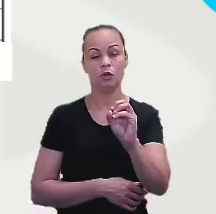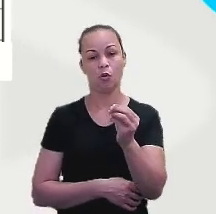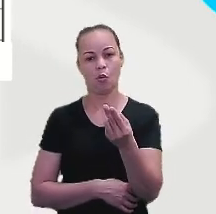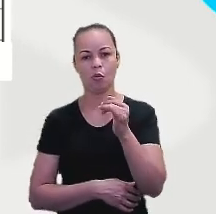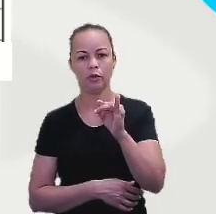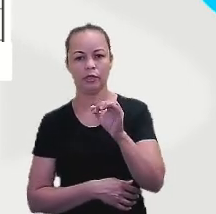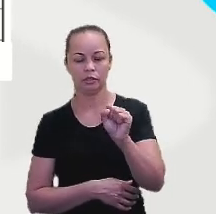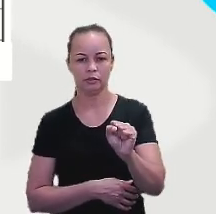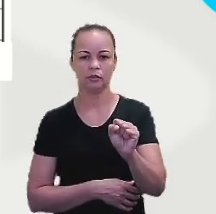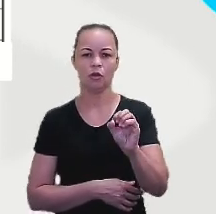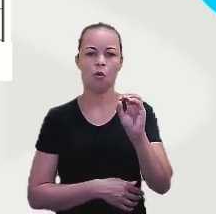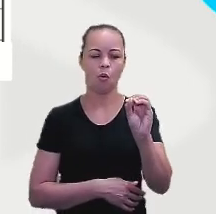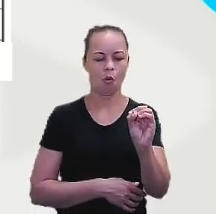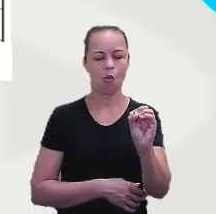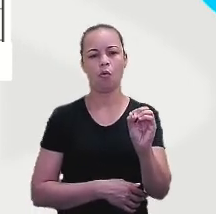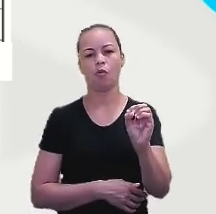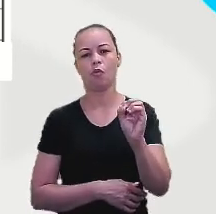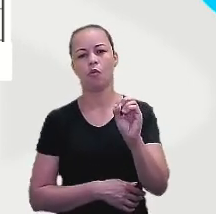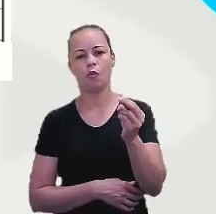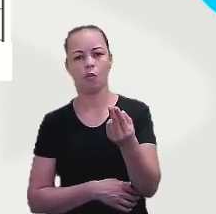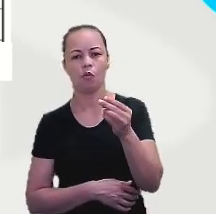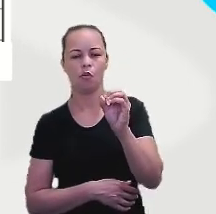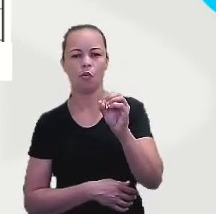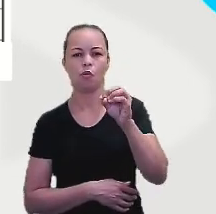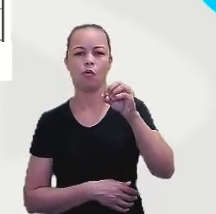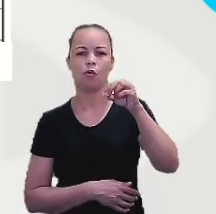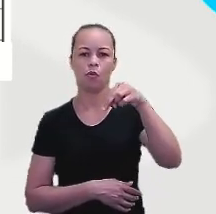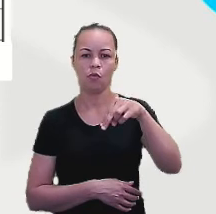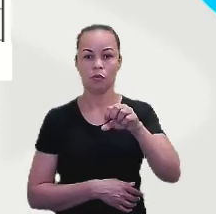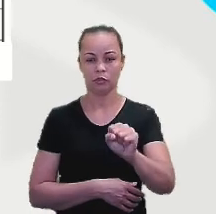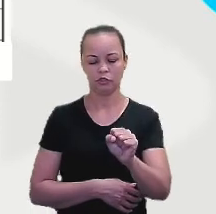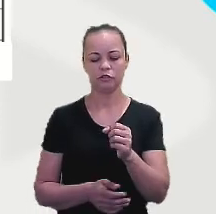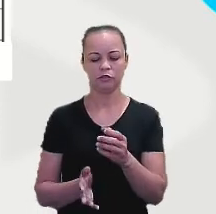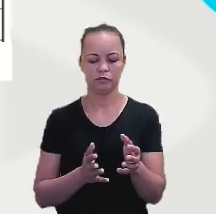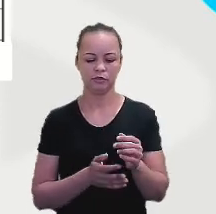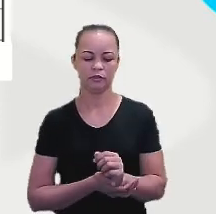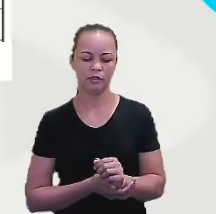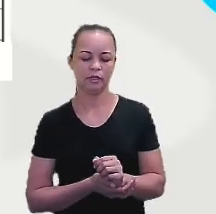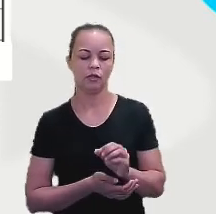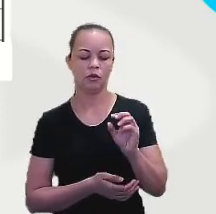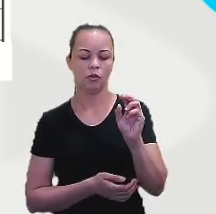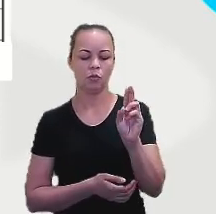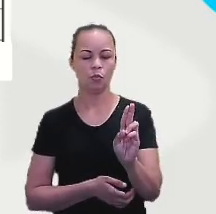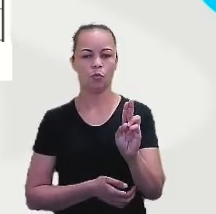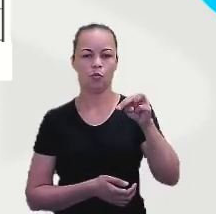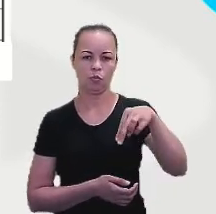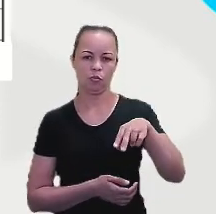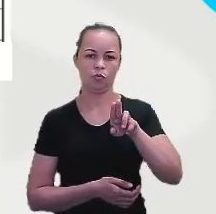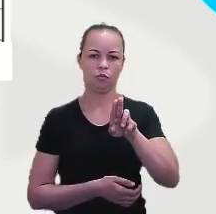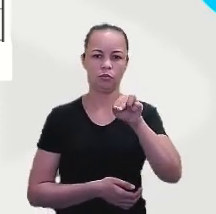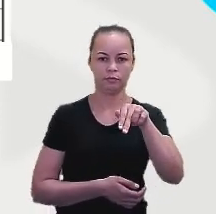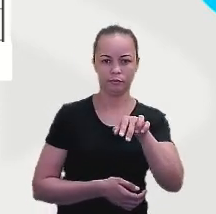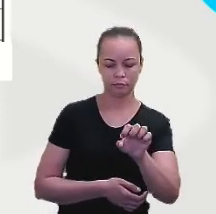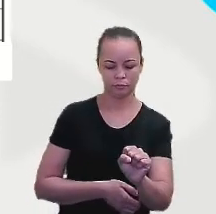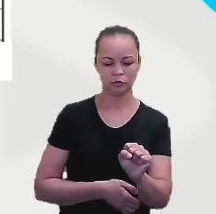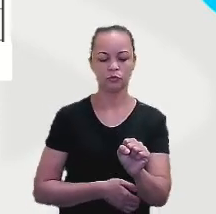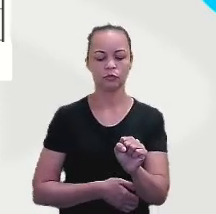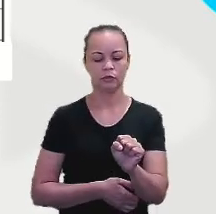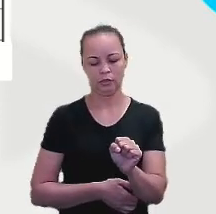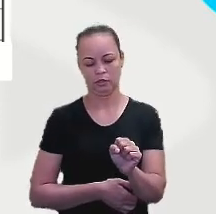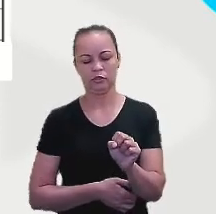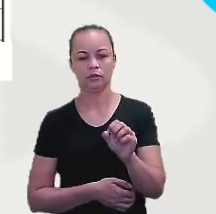ON ou ONs, UNs, ANs, ão e ons. Então, assim, tem essa tabela aí, mas da